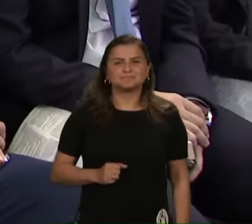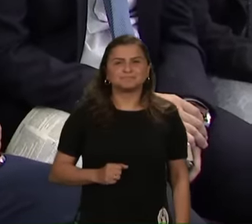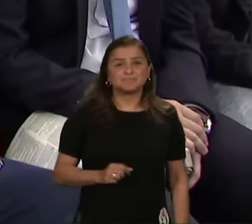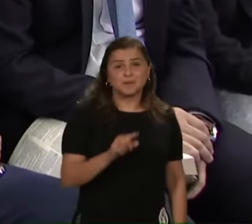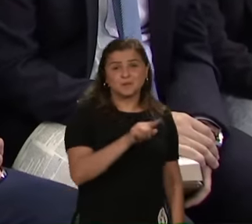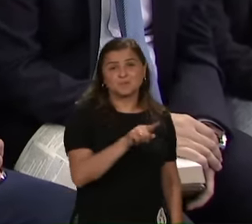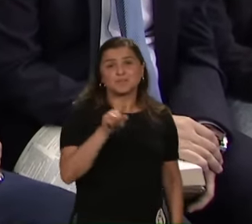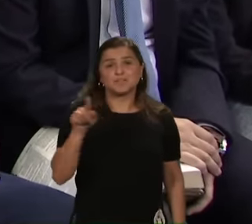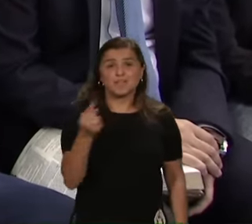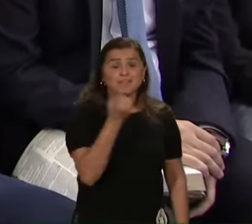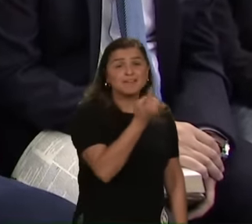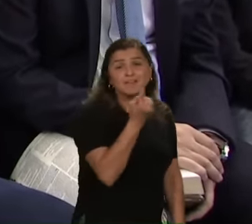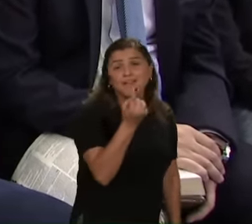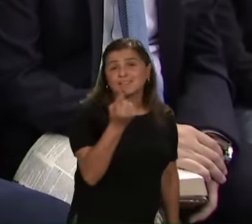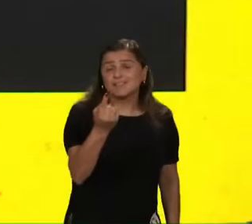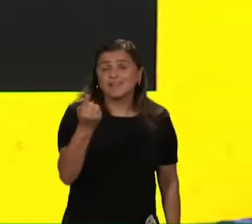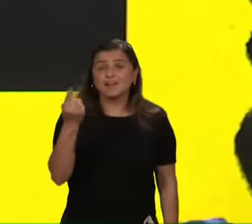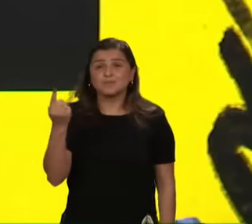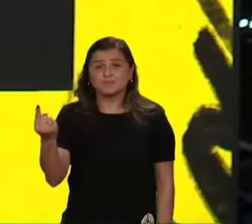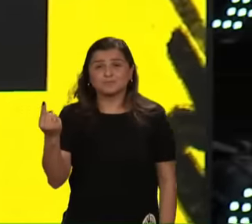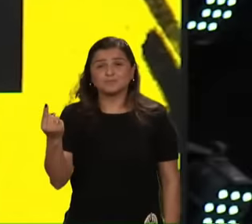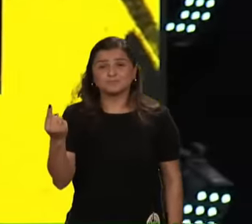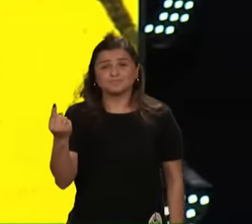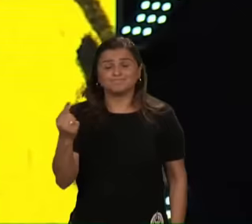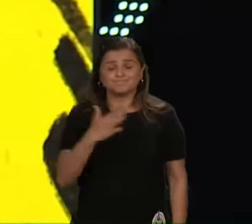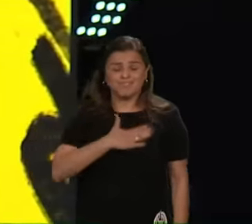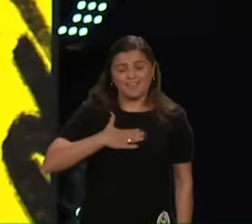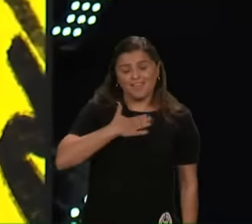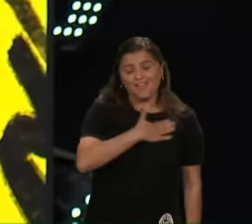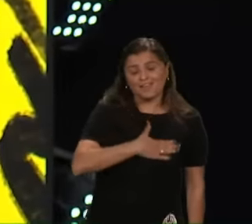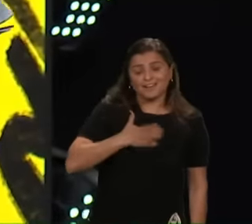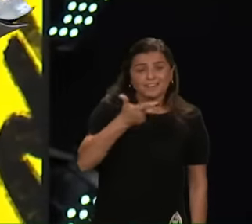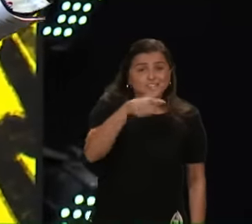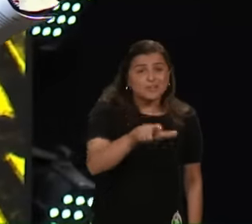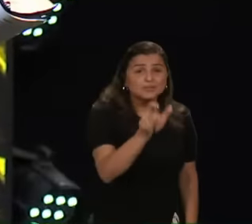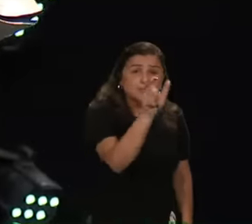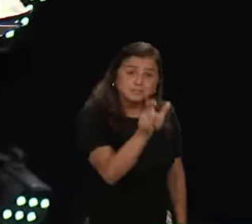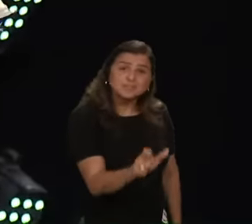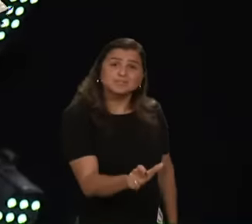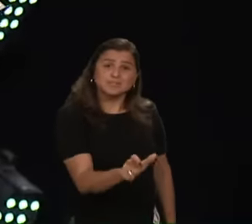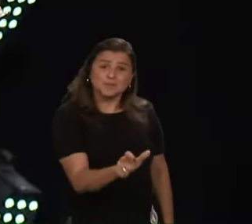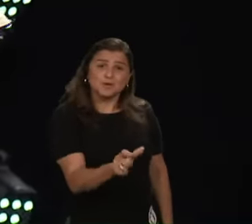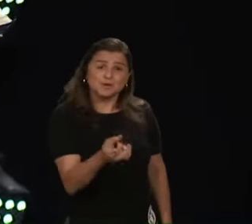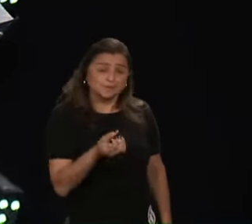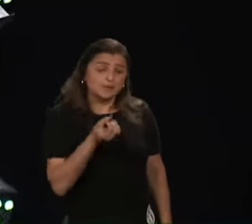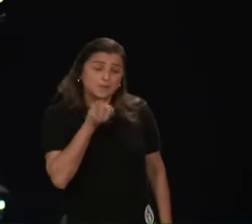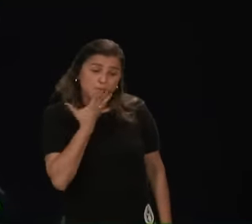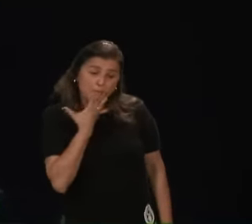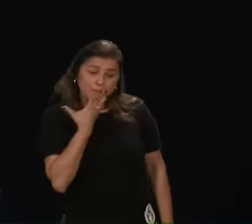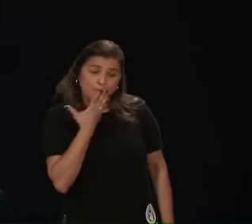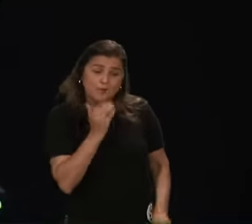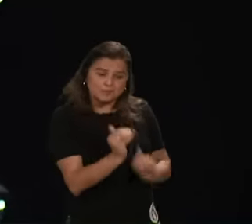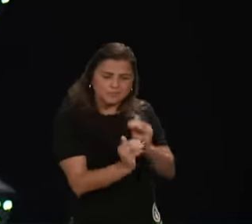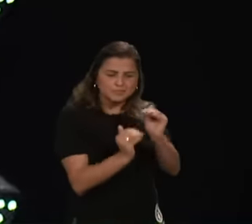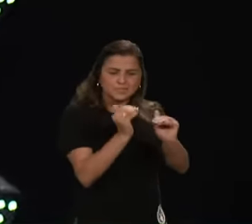Portanto, cada um de nós agrade ao próximo no que é bom para edificação.